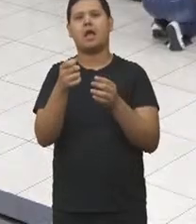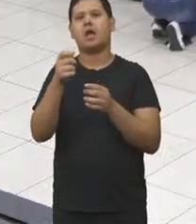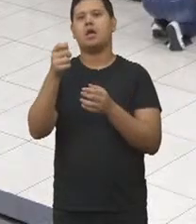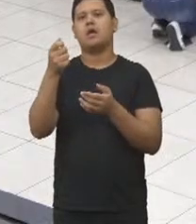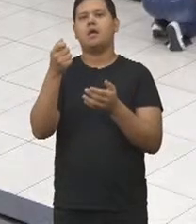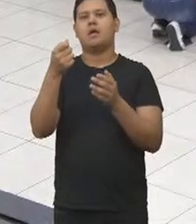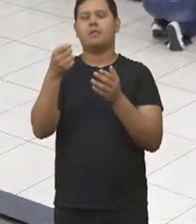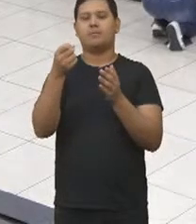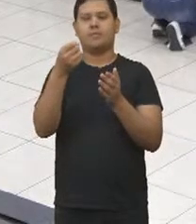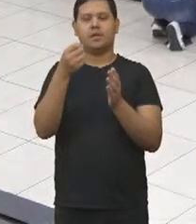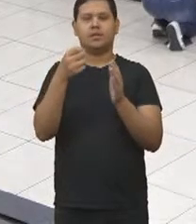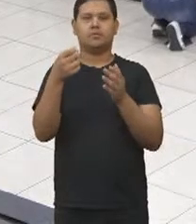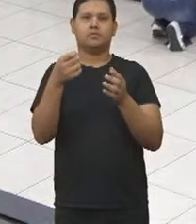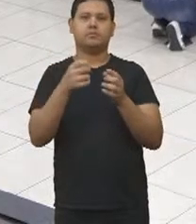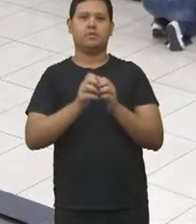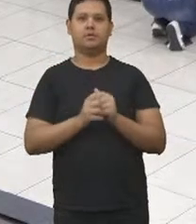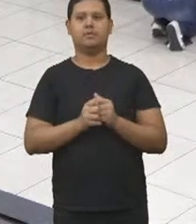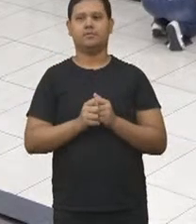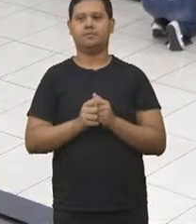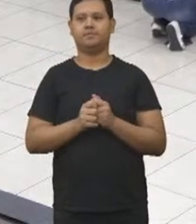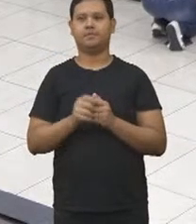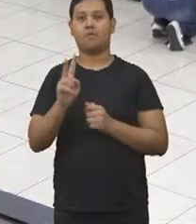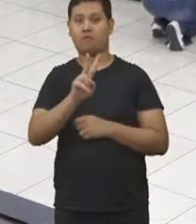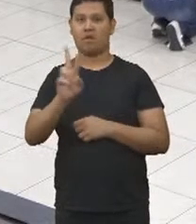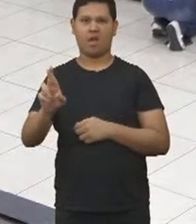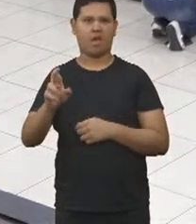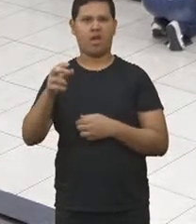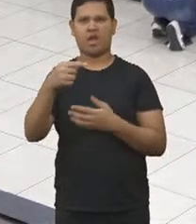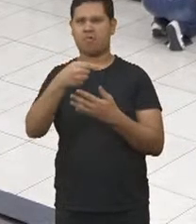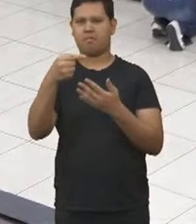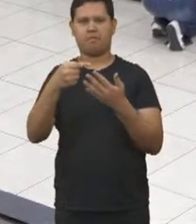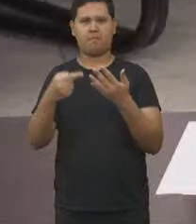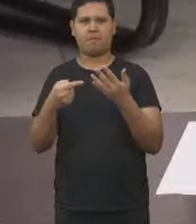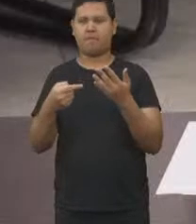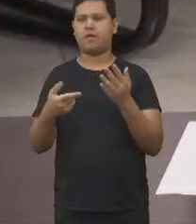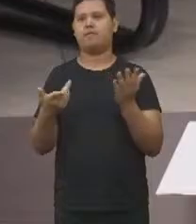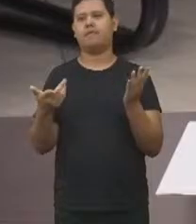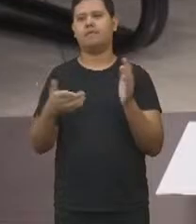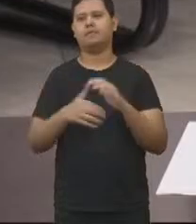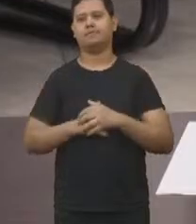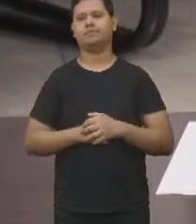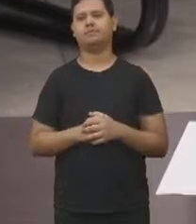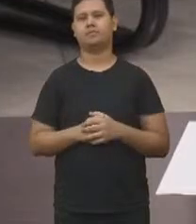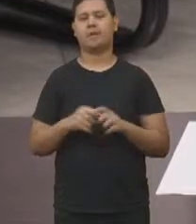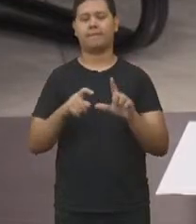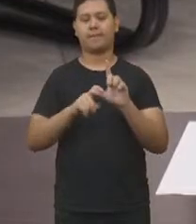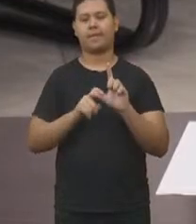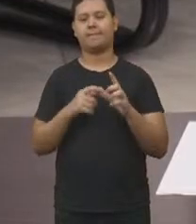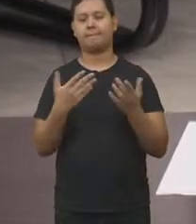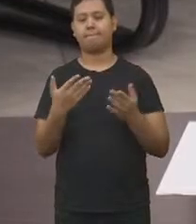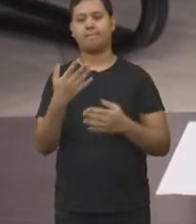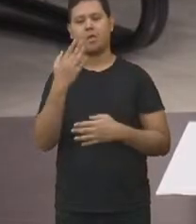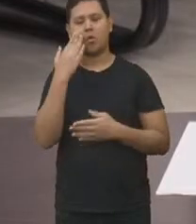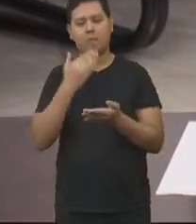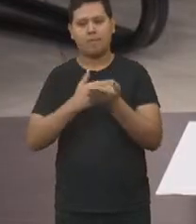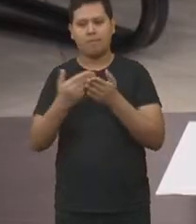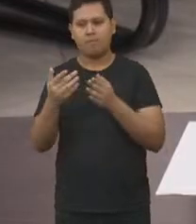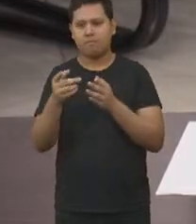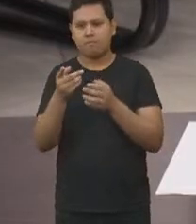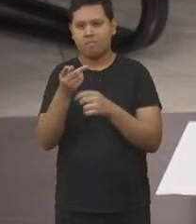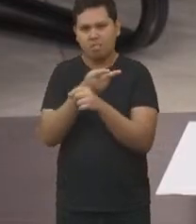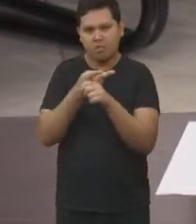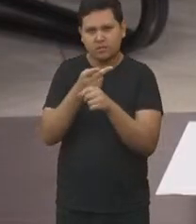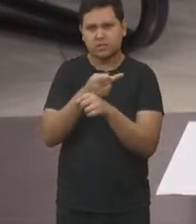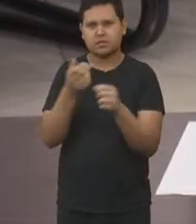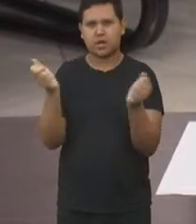vale alimentação. Isso aqui são palavras do Celso. E aí eu fui pesquisar sobre também o